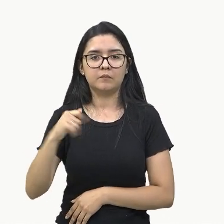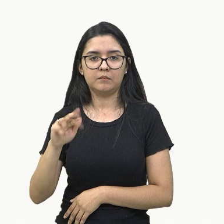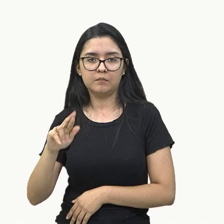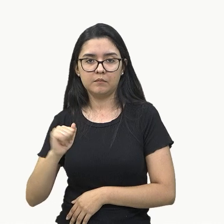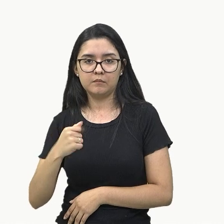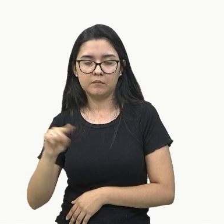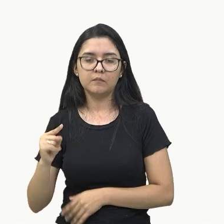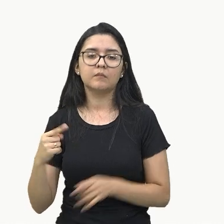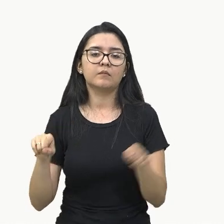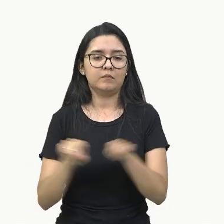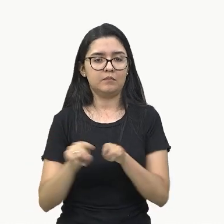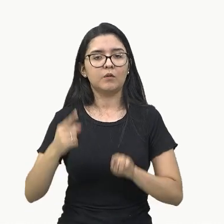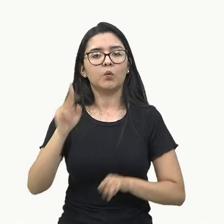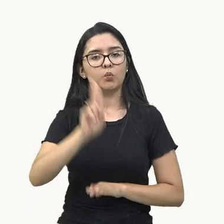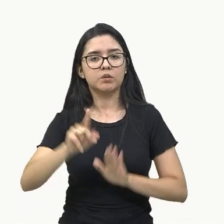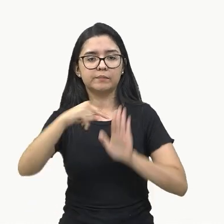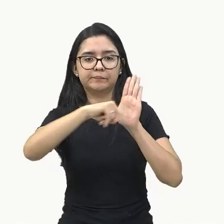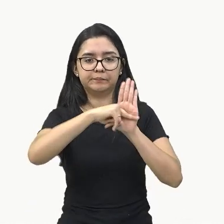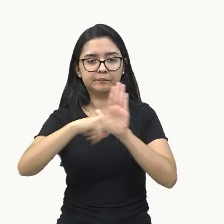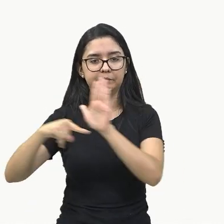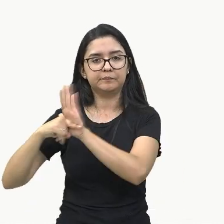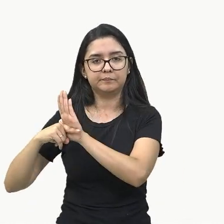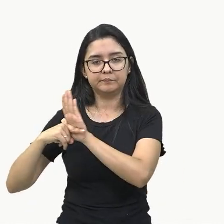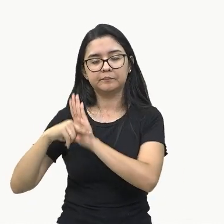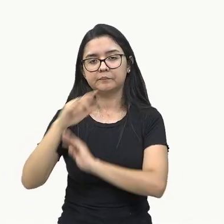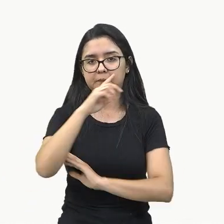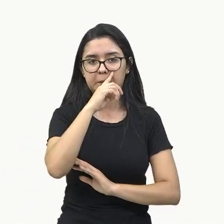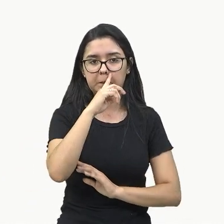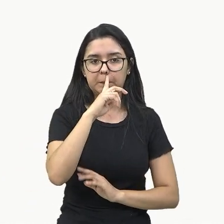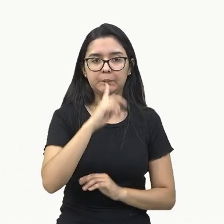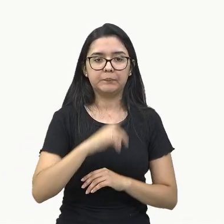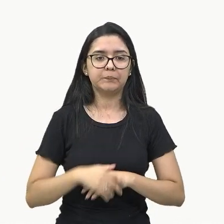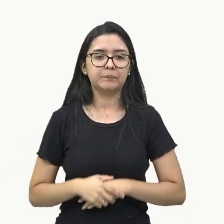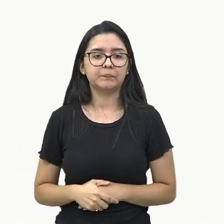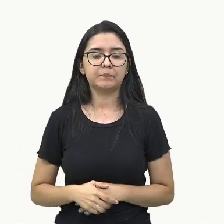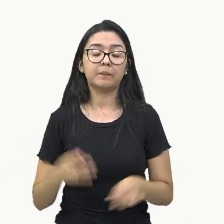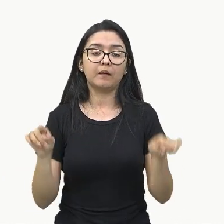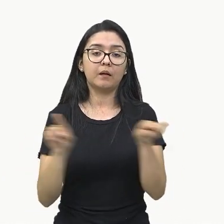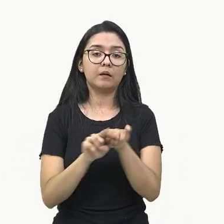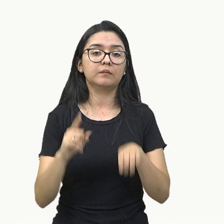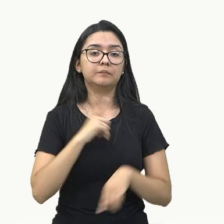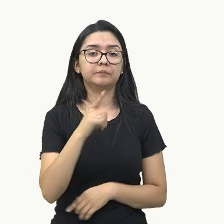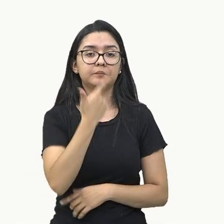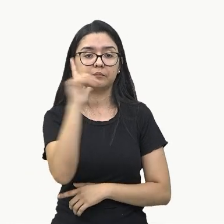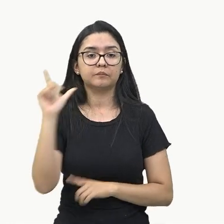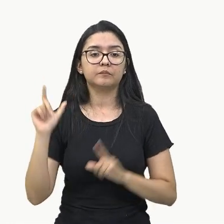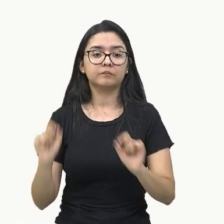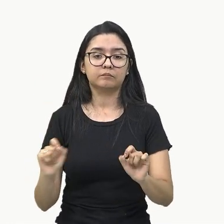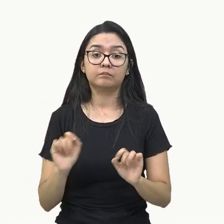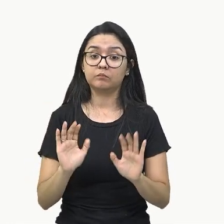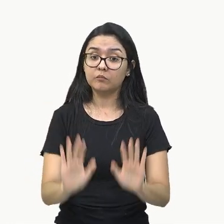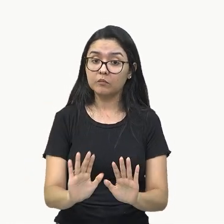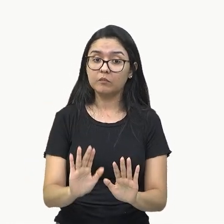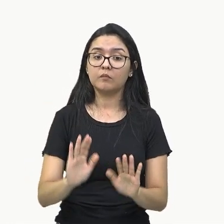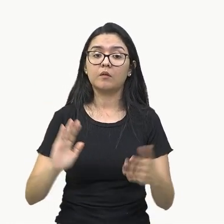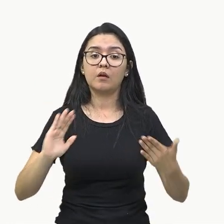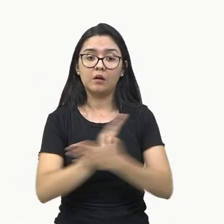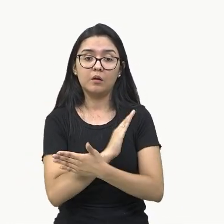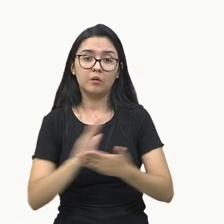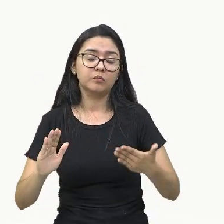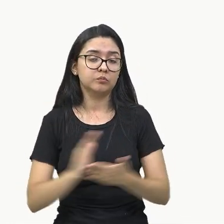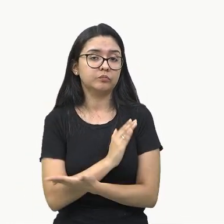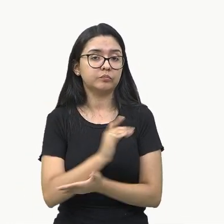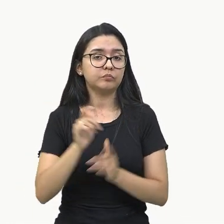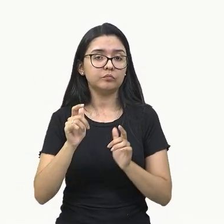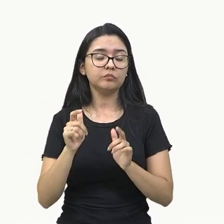o Pará. Utilizei grã ou grão, eu uso o hífen. A gente tem uma exceção, porque outros nomes de lugares não vão